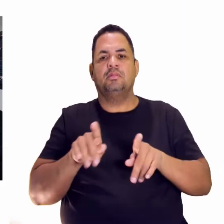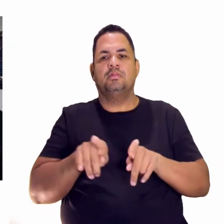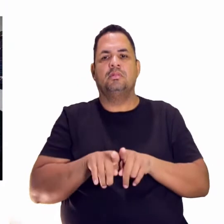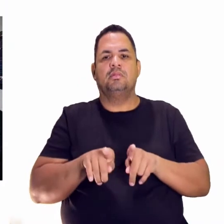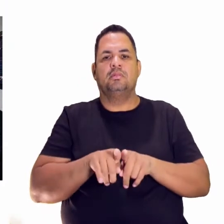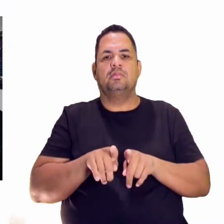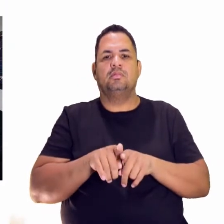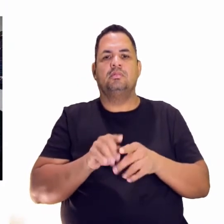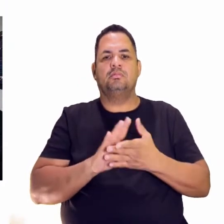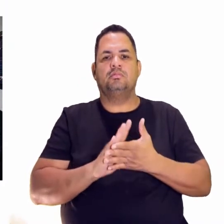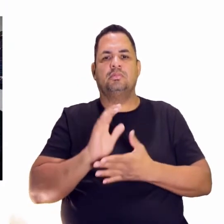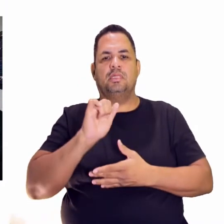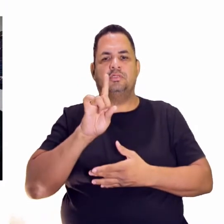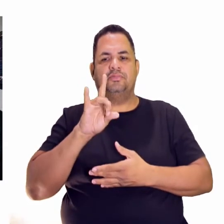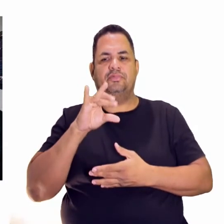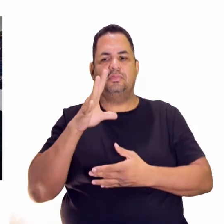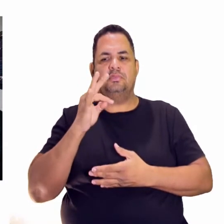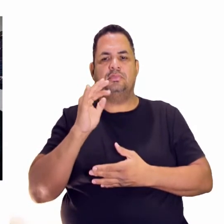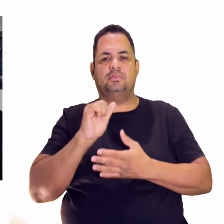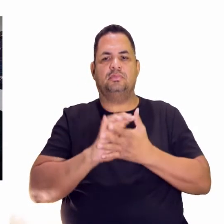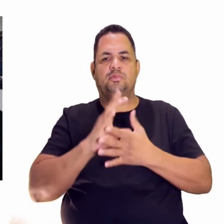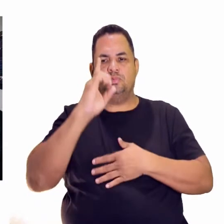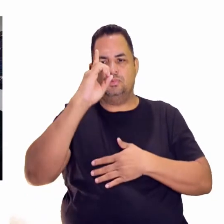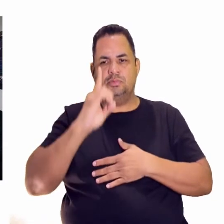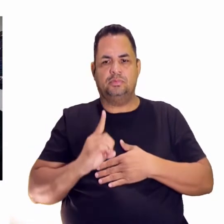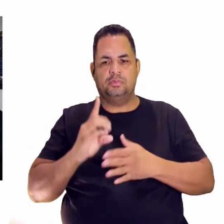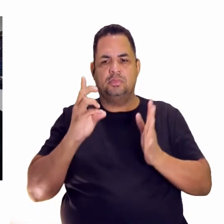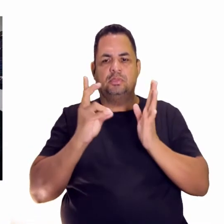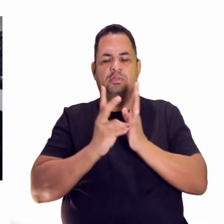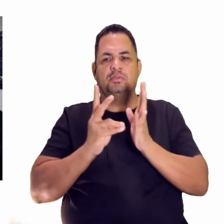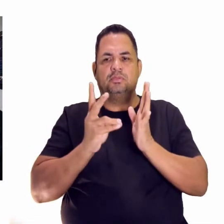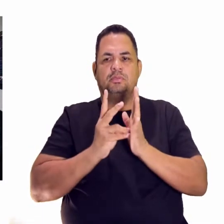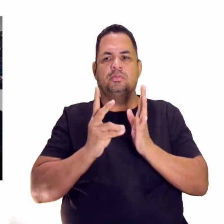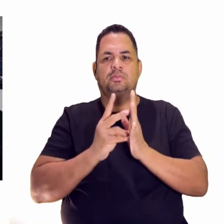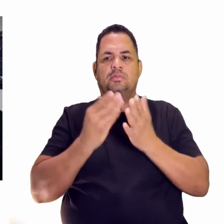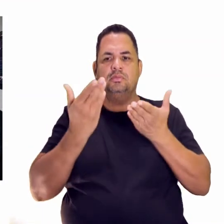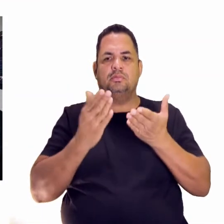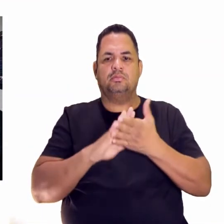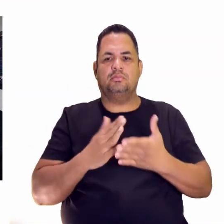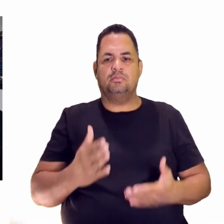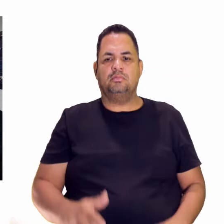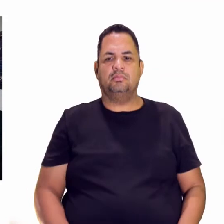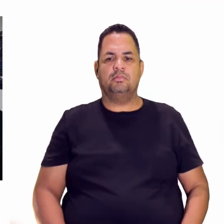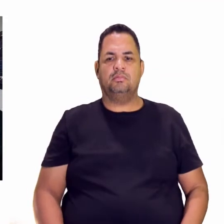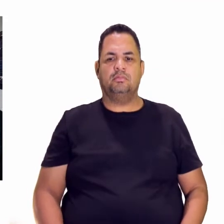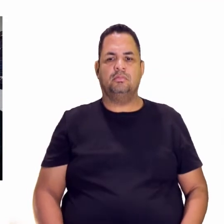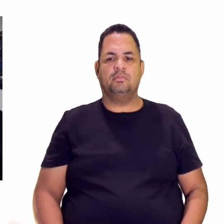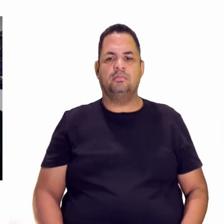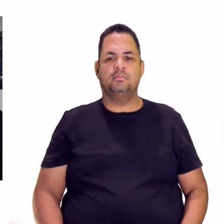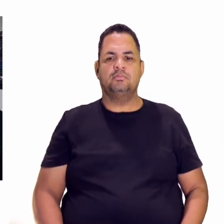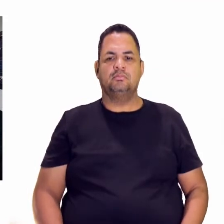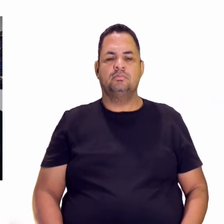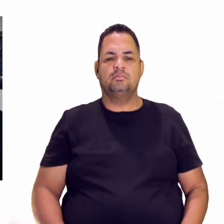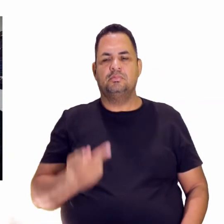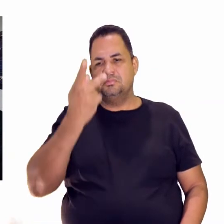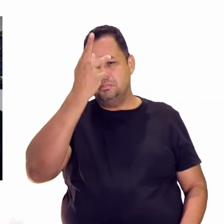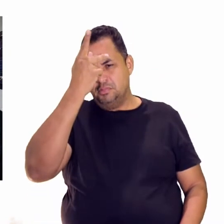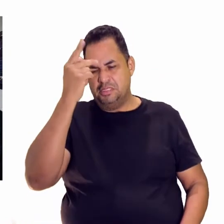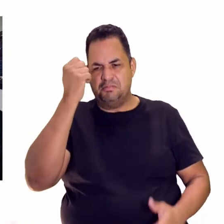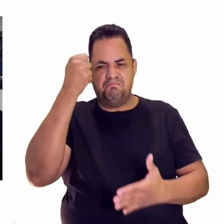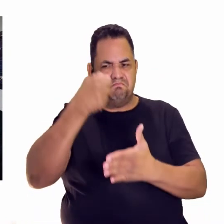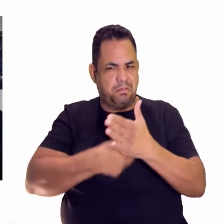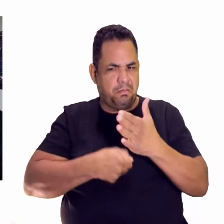um ativista dos direitos indígenas, quer dizer, alguém que batalhava,